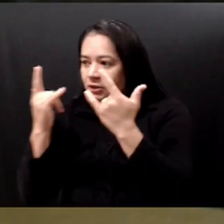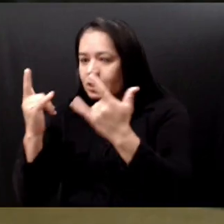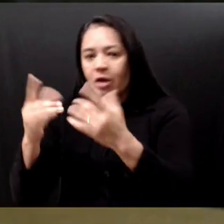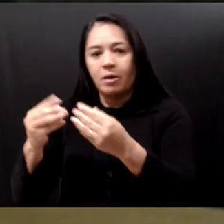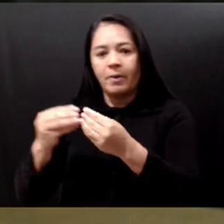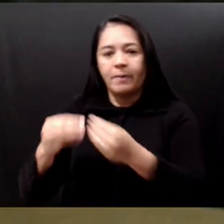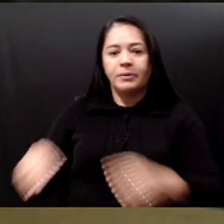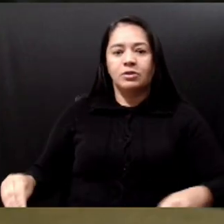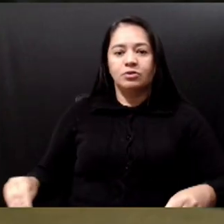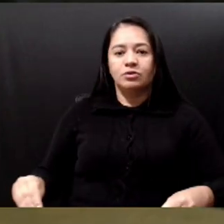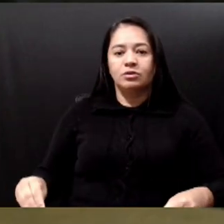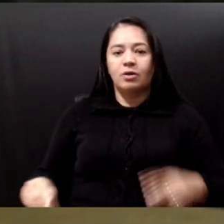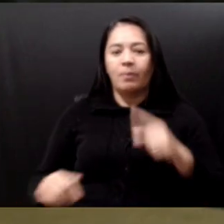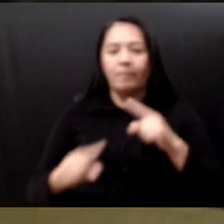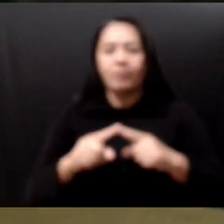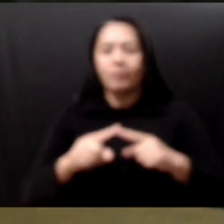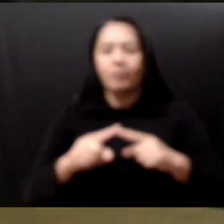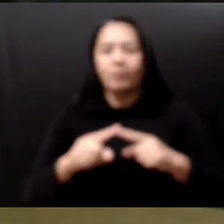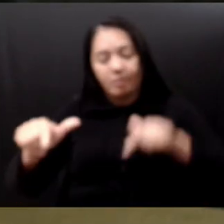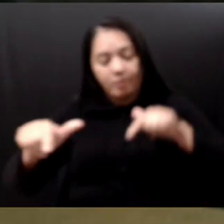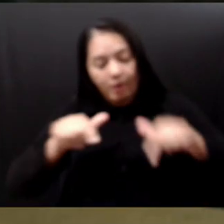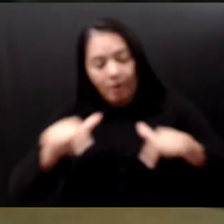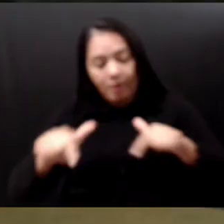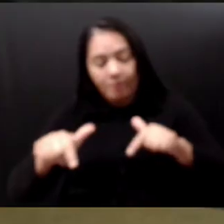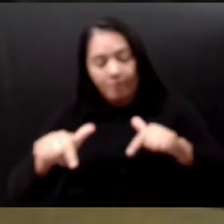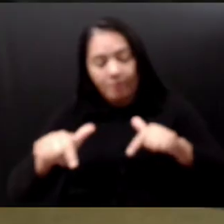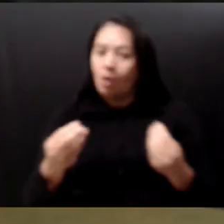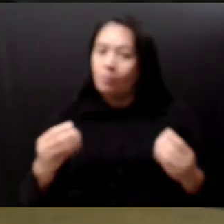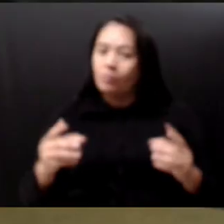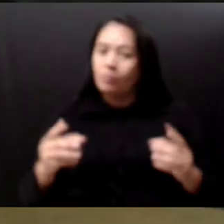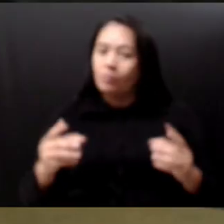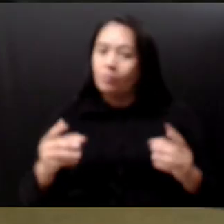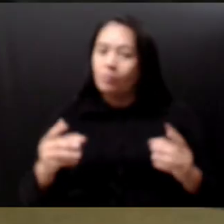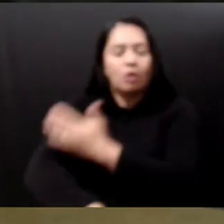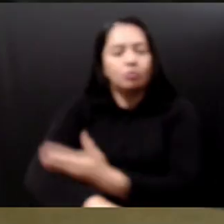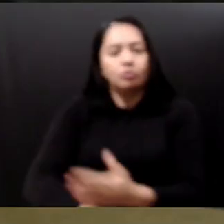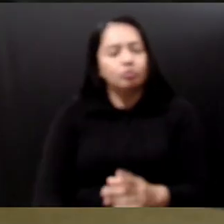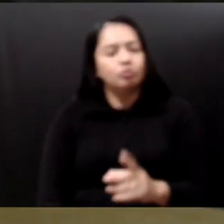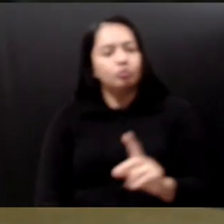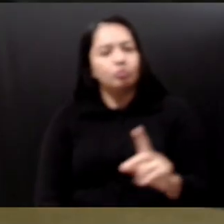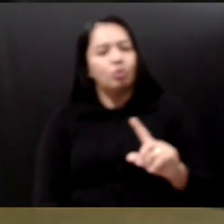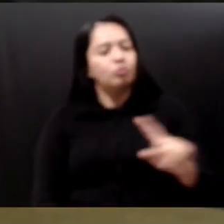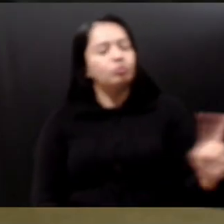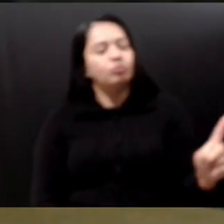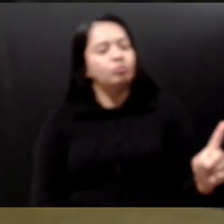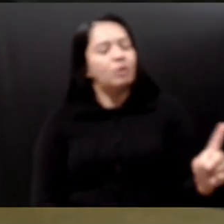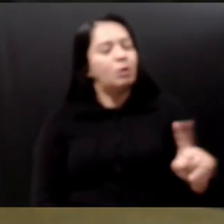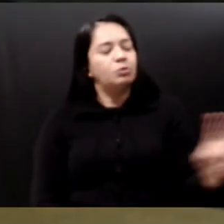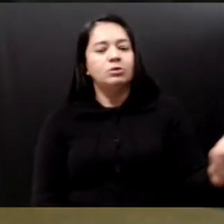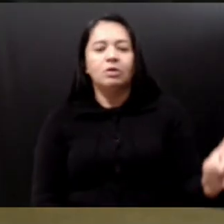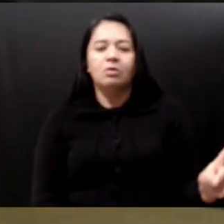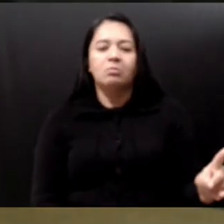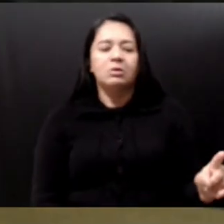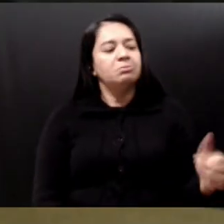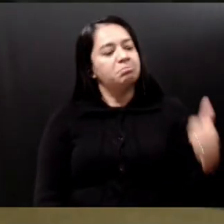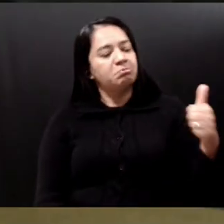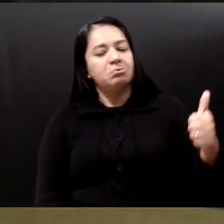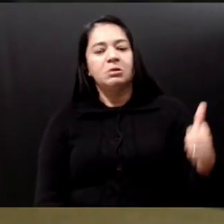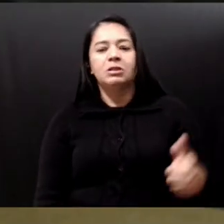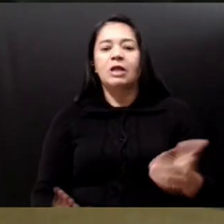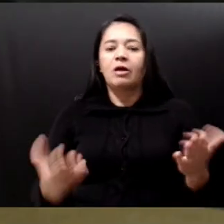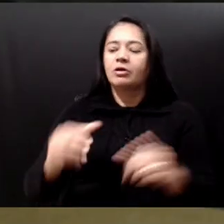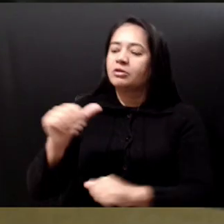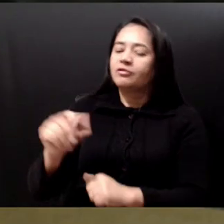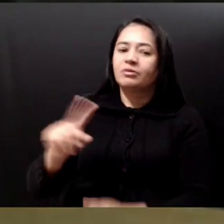trabalha muito, né, e está acostumado a lidar com os nãos e pega todos os nãos e transforma em sim. Agora, o Gabriel é o rei do marketplace, a